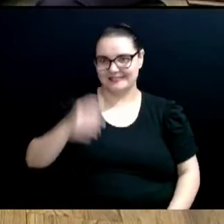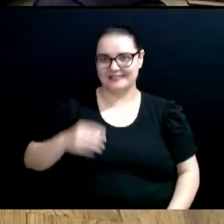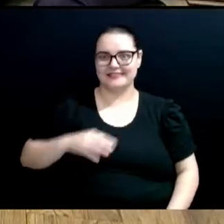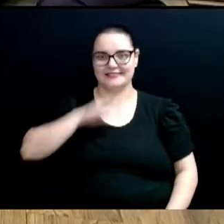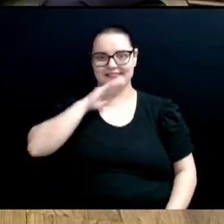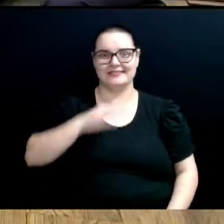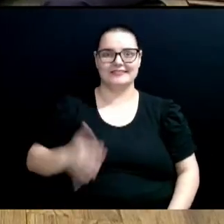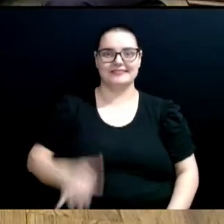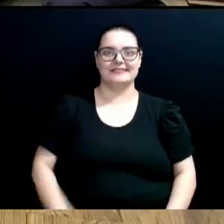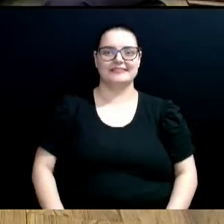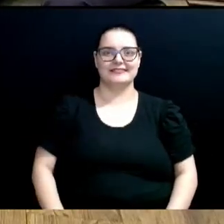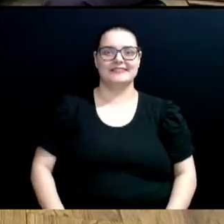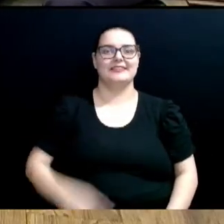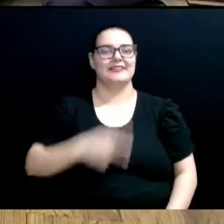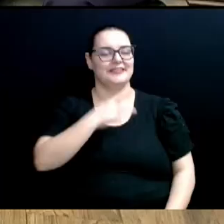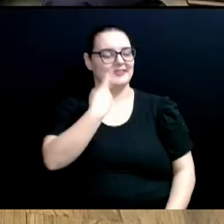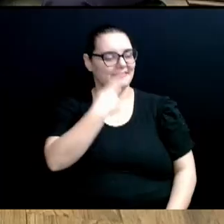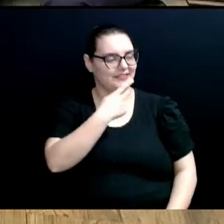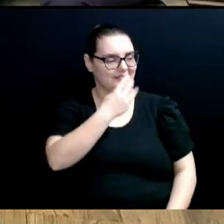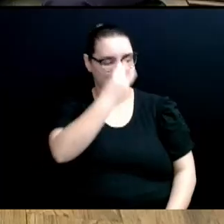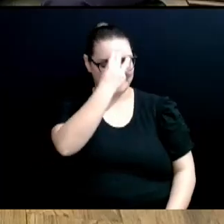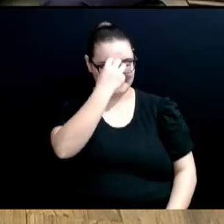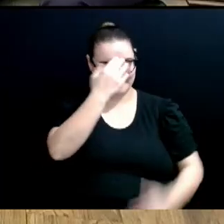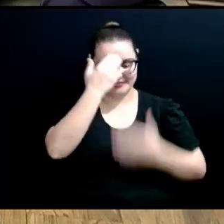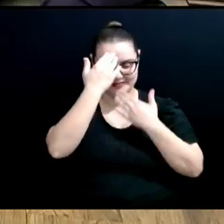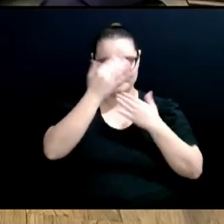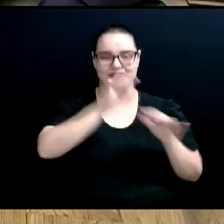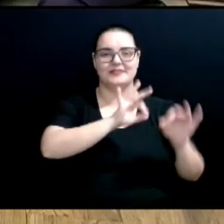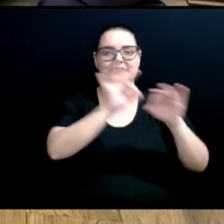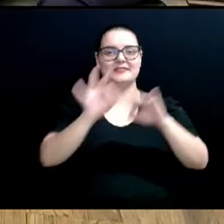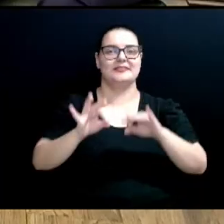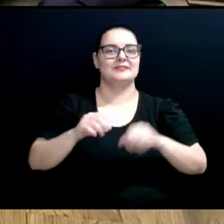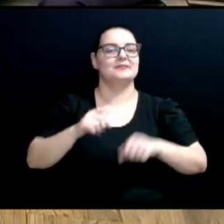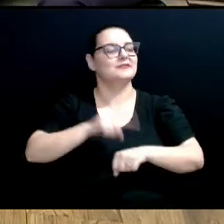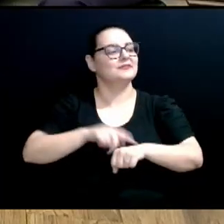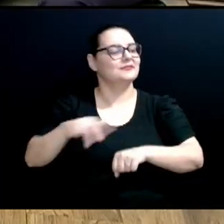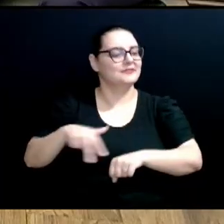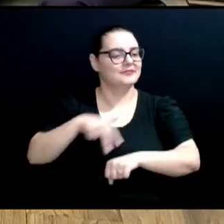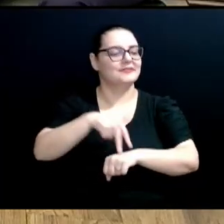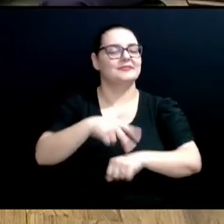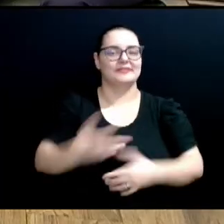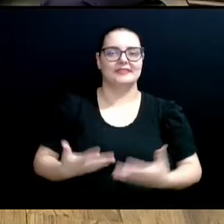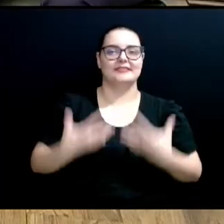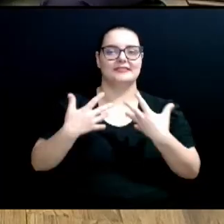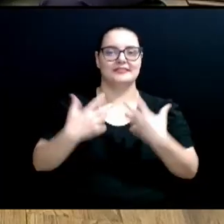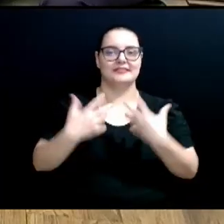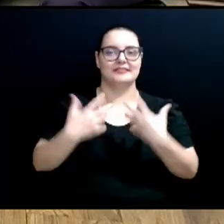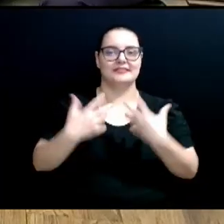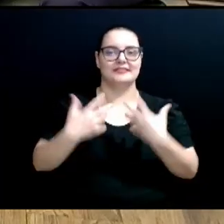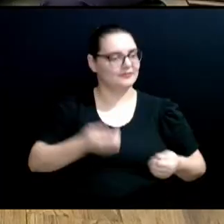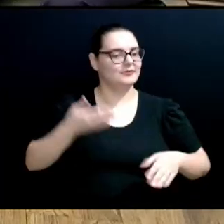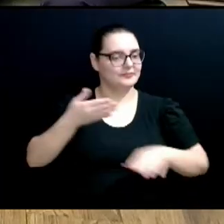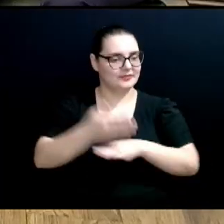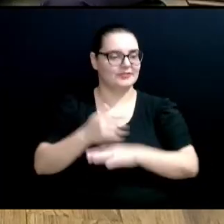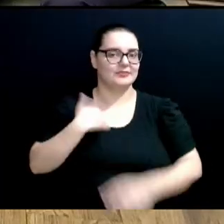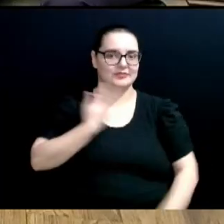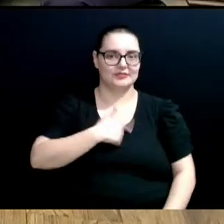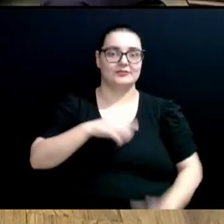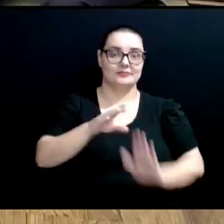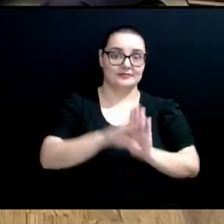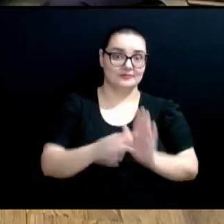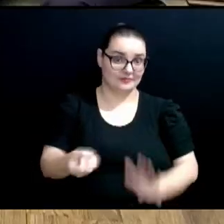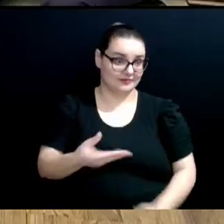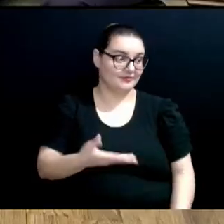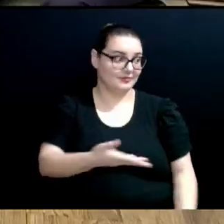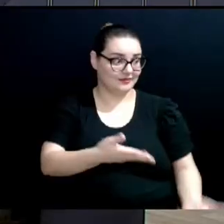Wagner Romão, também muito obrigado novamente pela disponibilidade do seu tempo, ter aceito o convite para participar aqui do nosso programa. Eu já faço um novo convite para o senhor